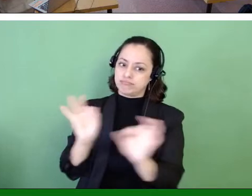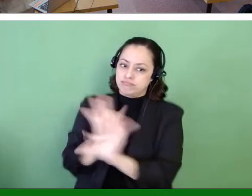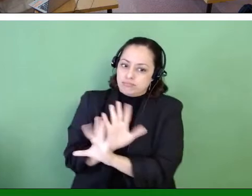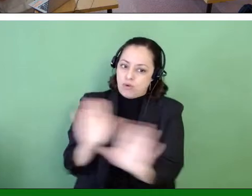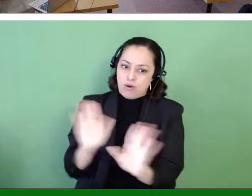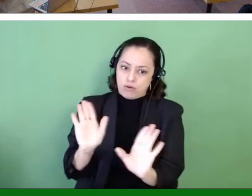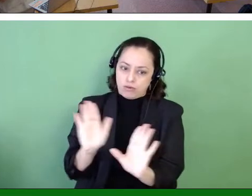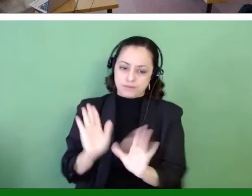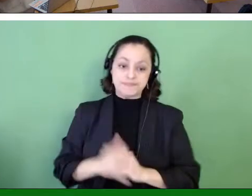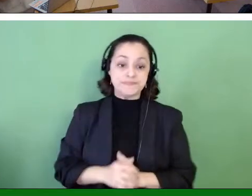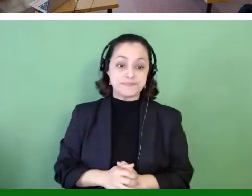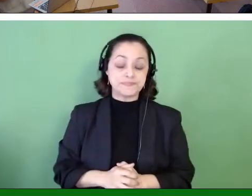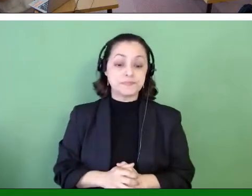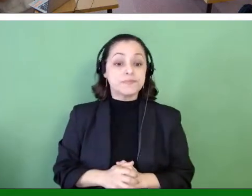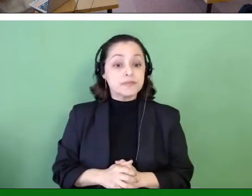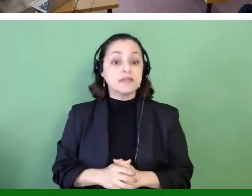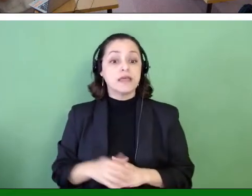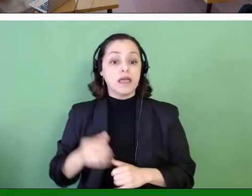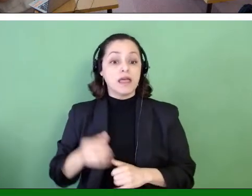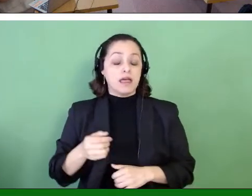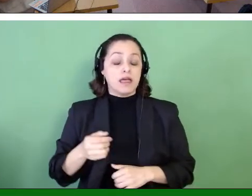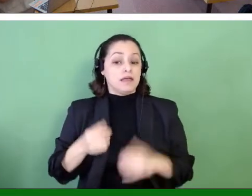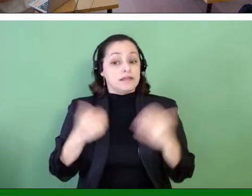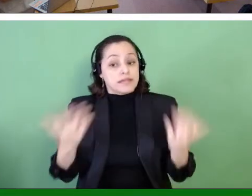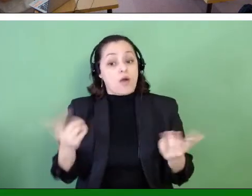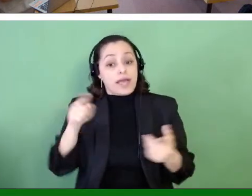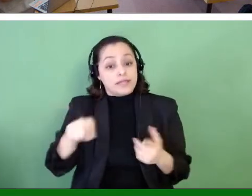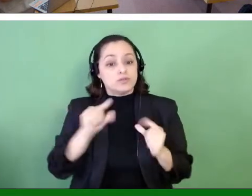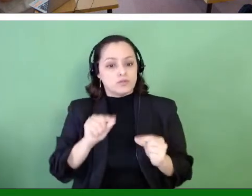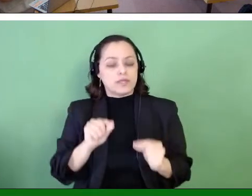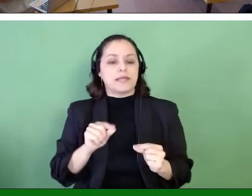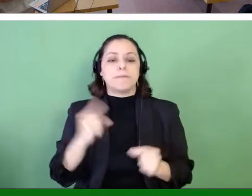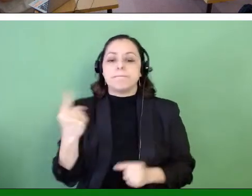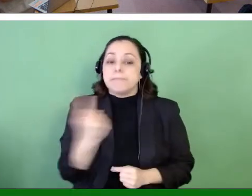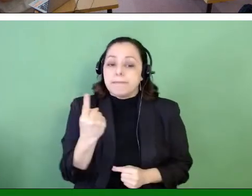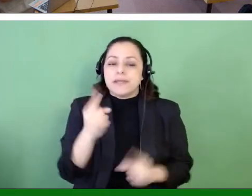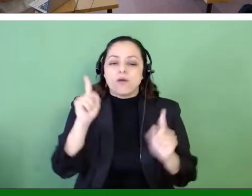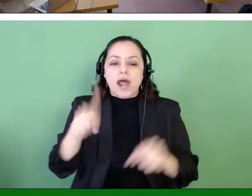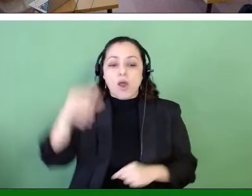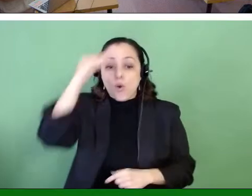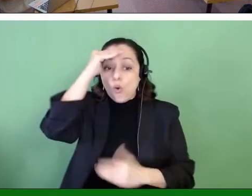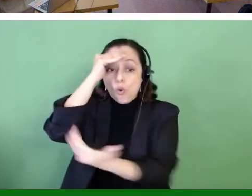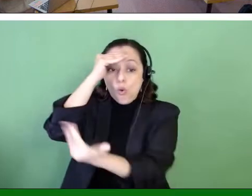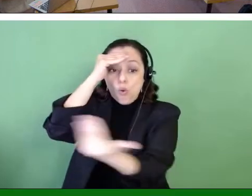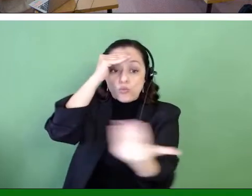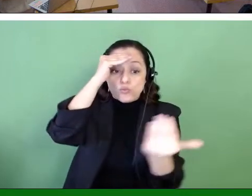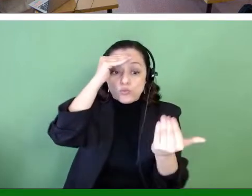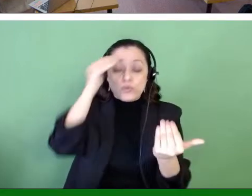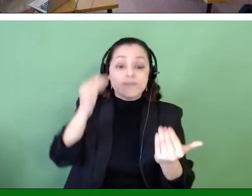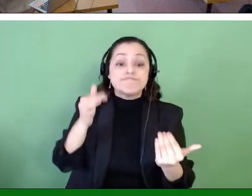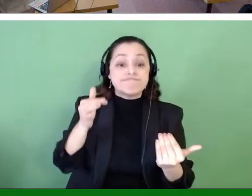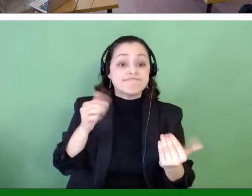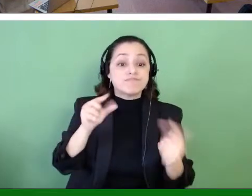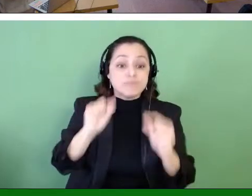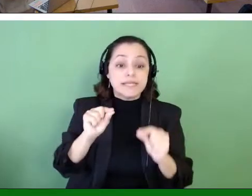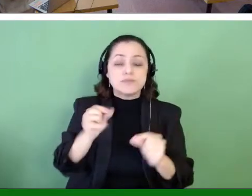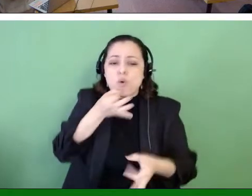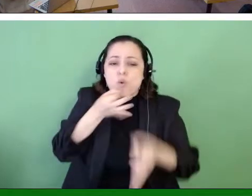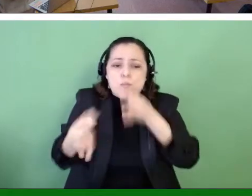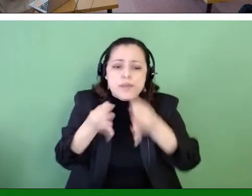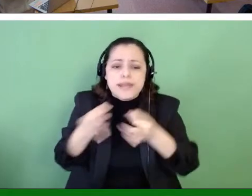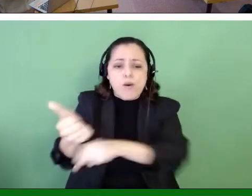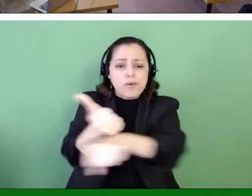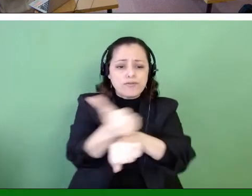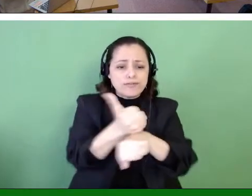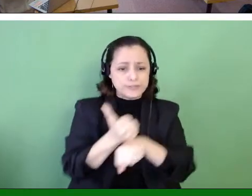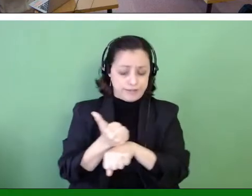Então, acho que é isso, acho que o impacto vai desde ouvir os profissionais, quanto de, eu acredito que todos os professores que hoje